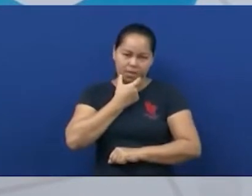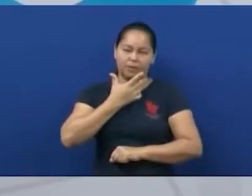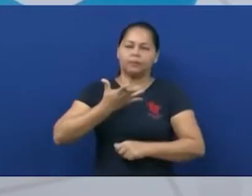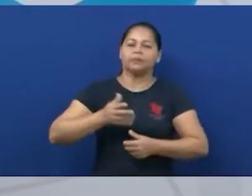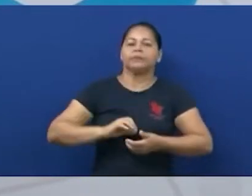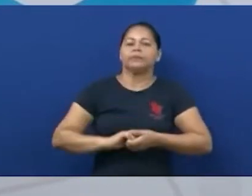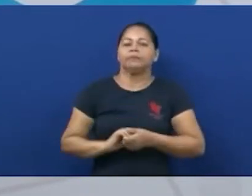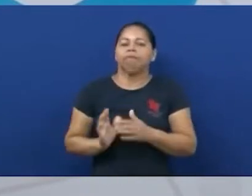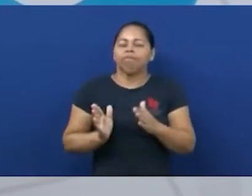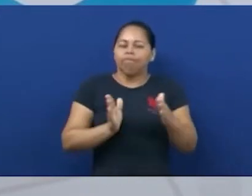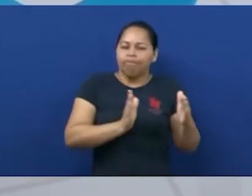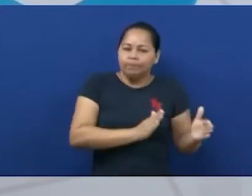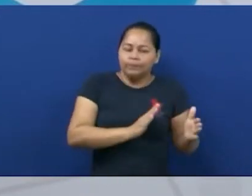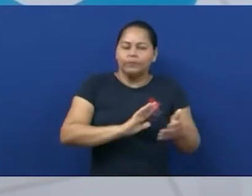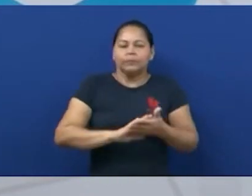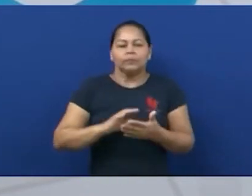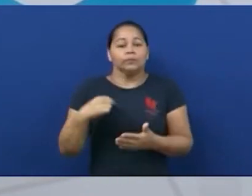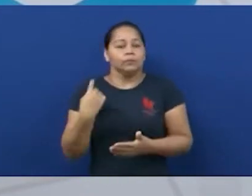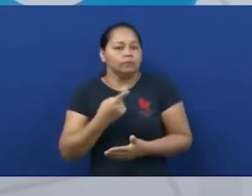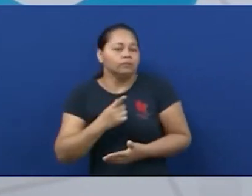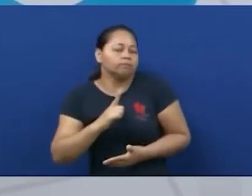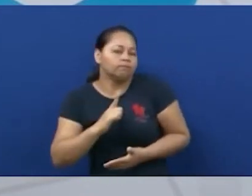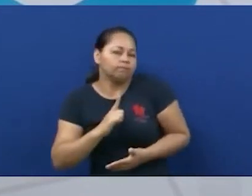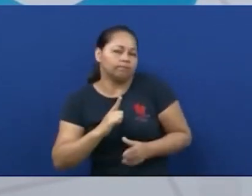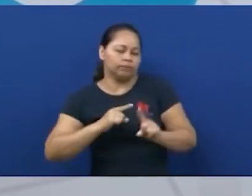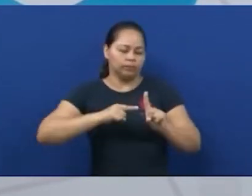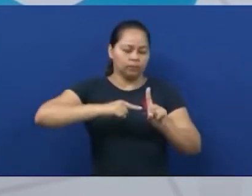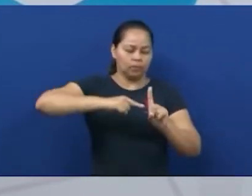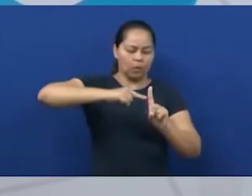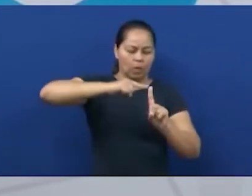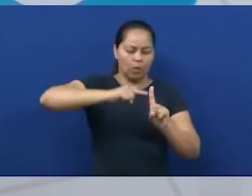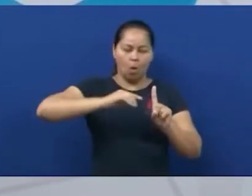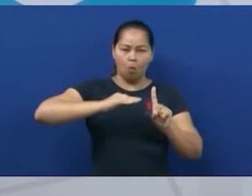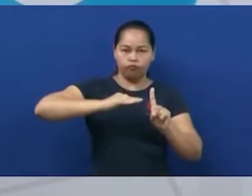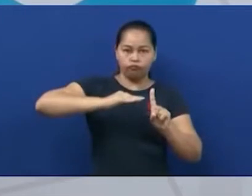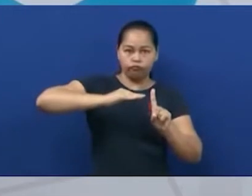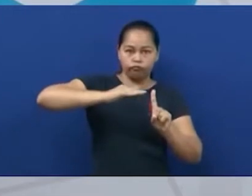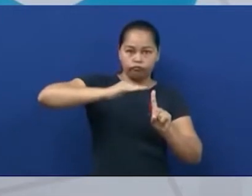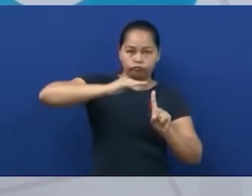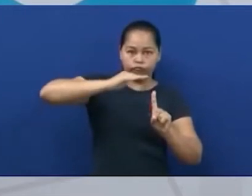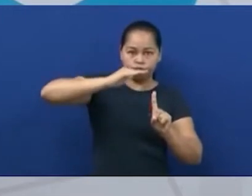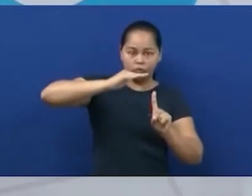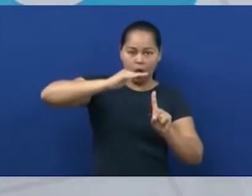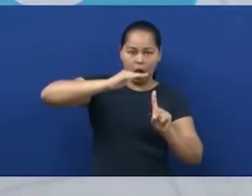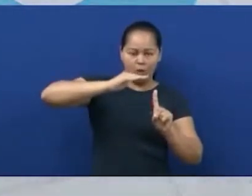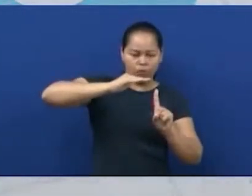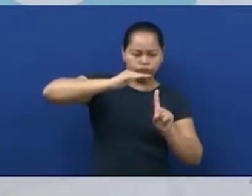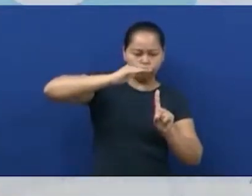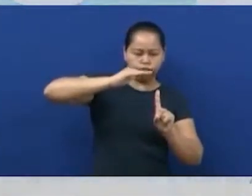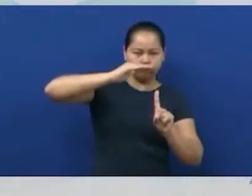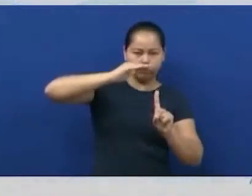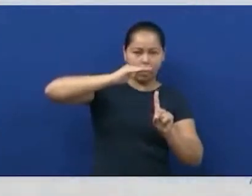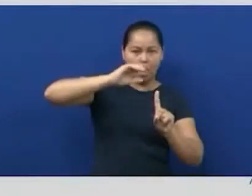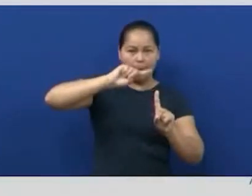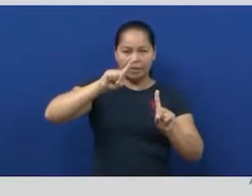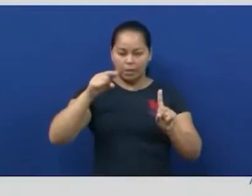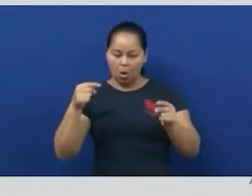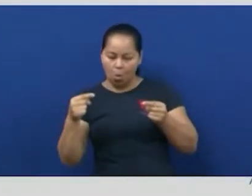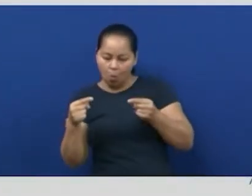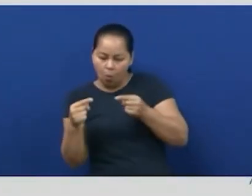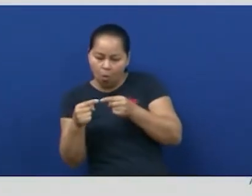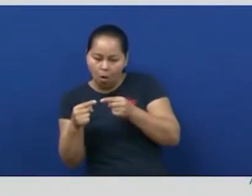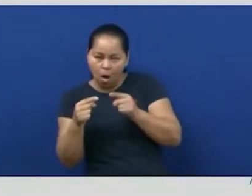Quando a gente está com uma temperatura muito alta, mas entra em contato com um outro corpo que está